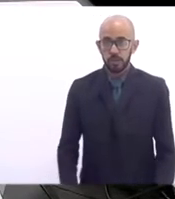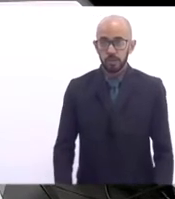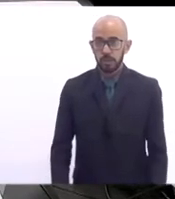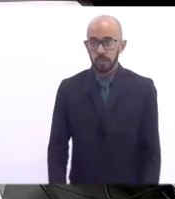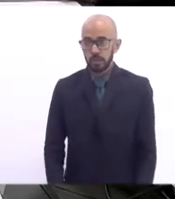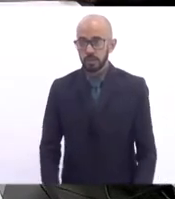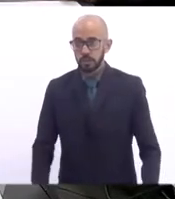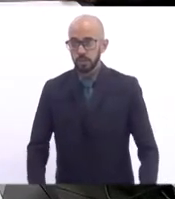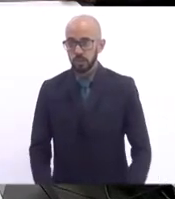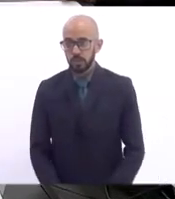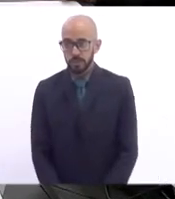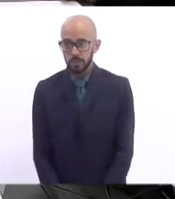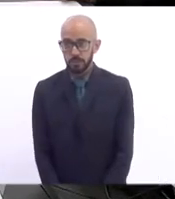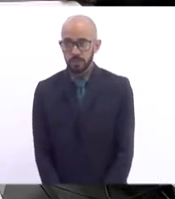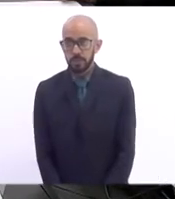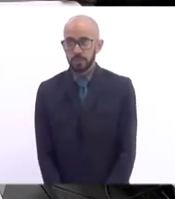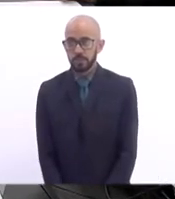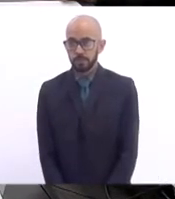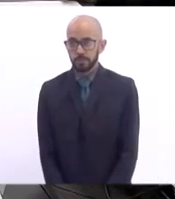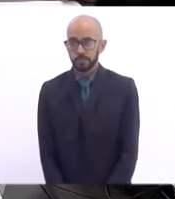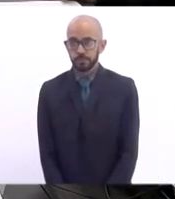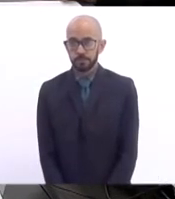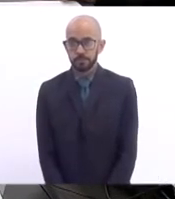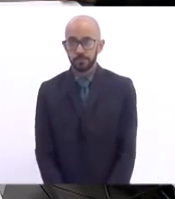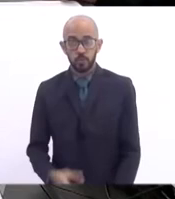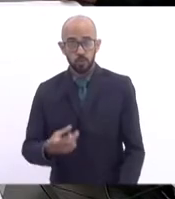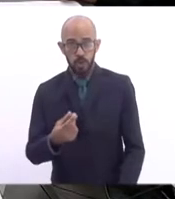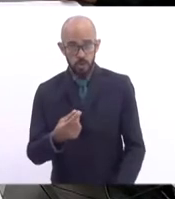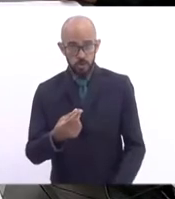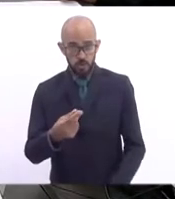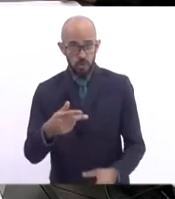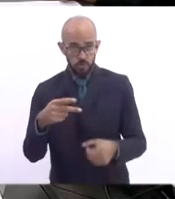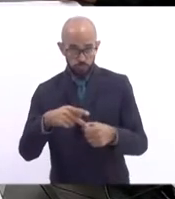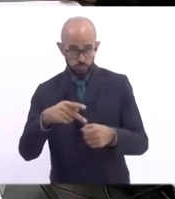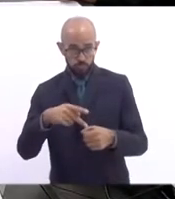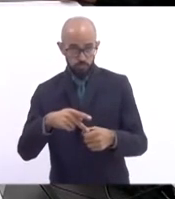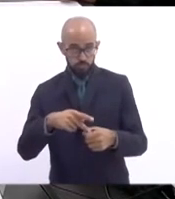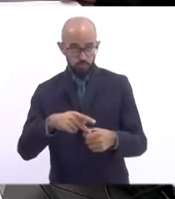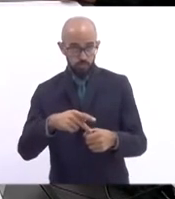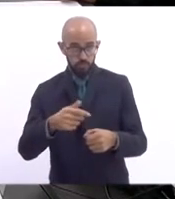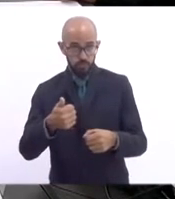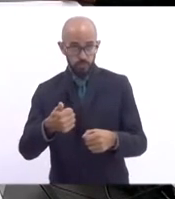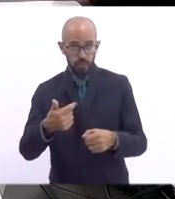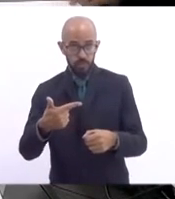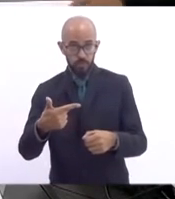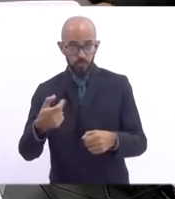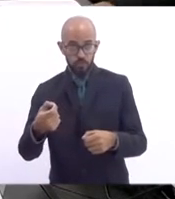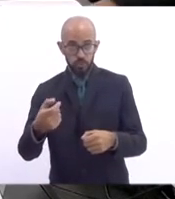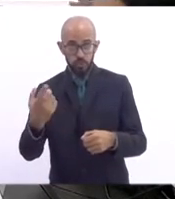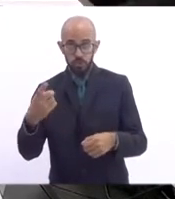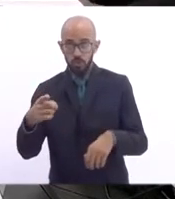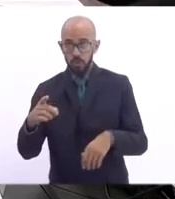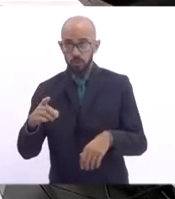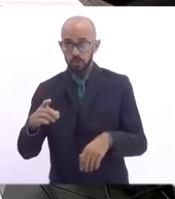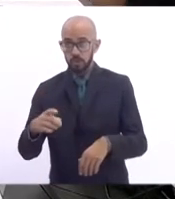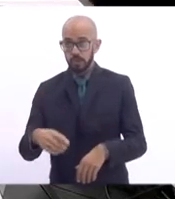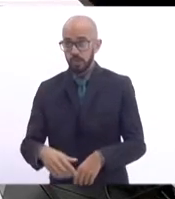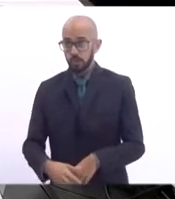a cotação do Barril hoje 120 dólar